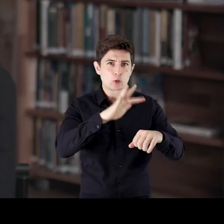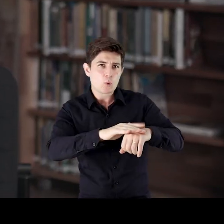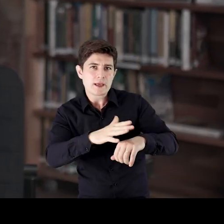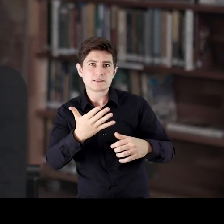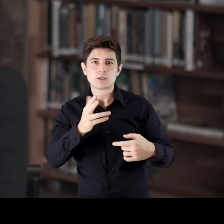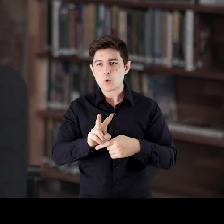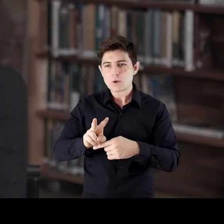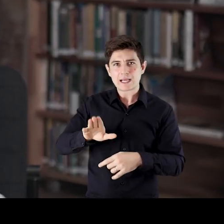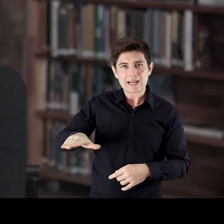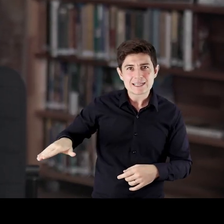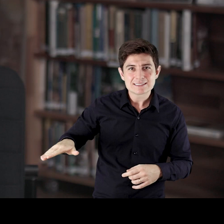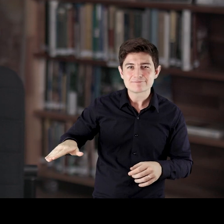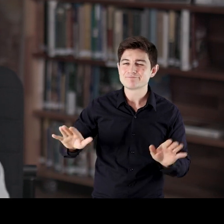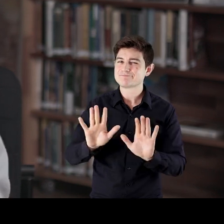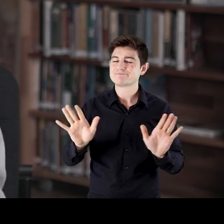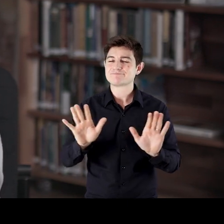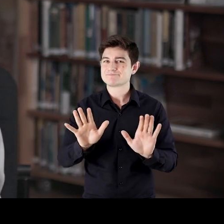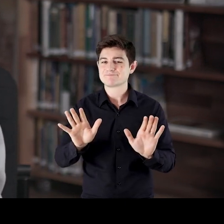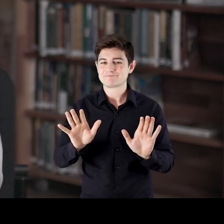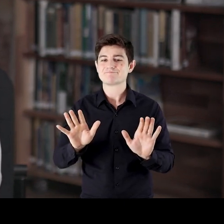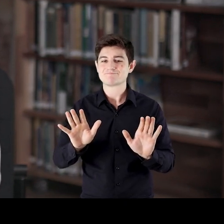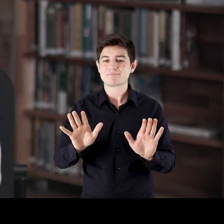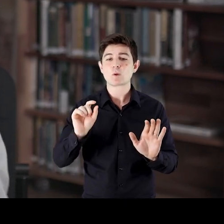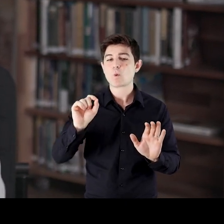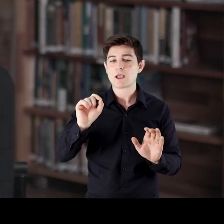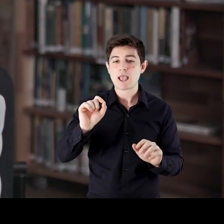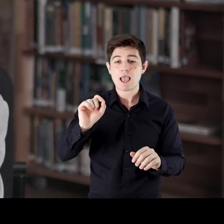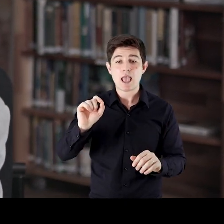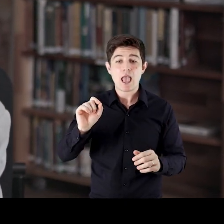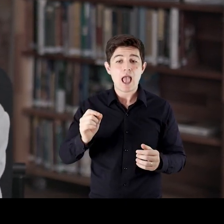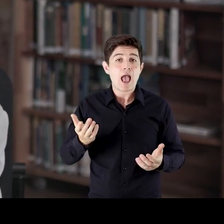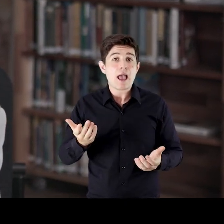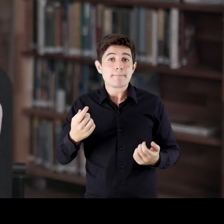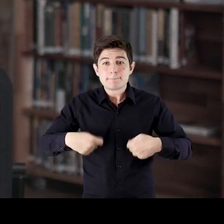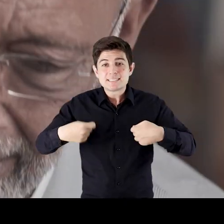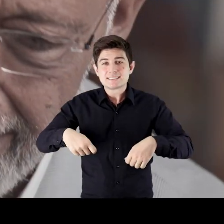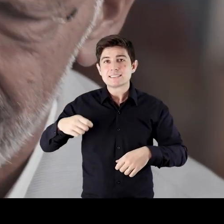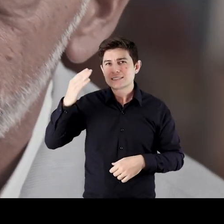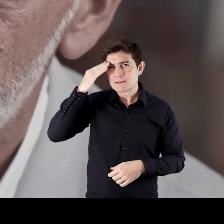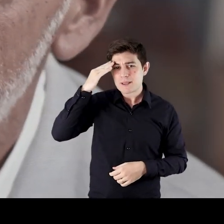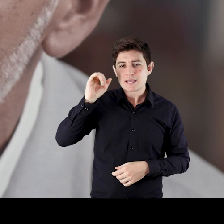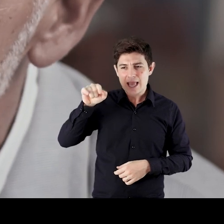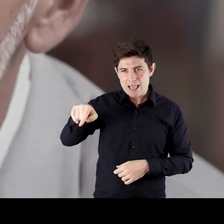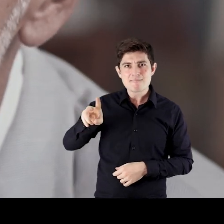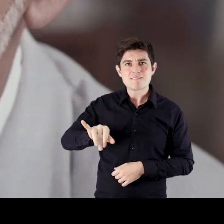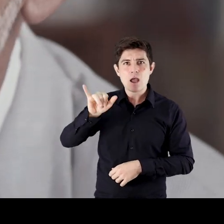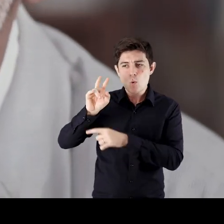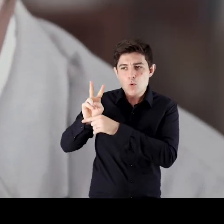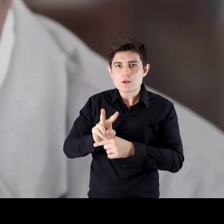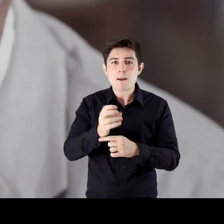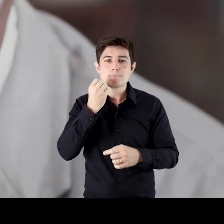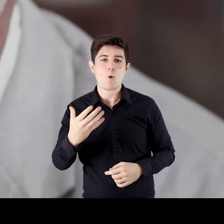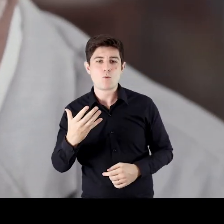cuidar daquele que já ficou doente, é cuidar desde a infância. Porque é esse aqui que vai ou não ser um